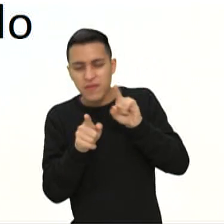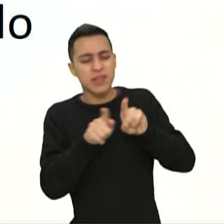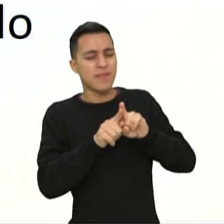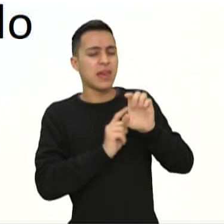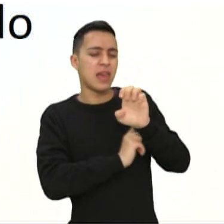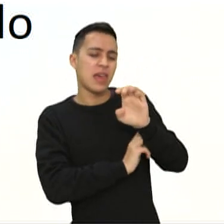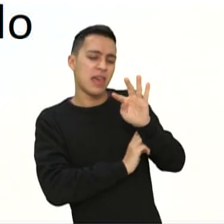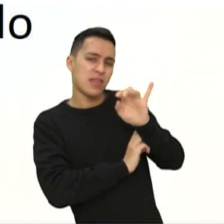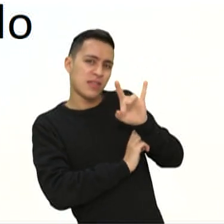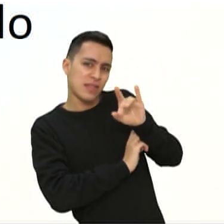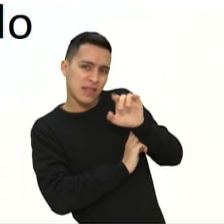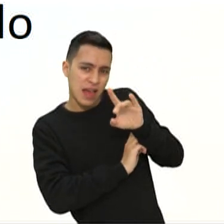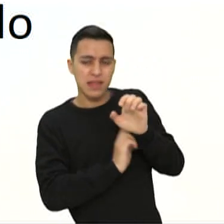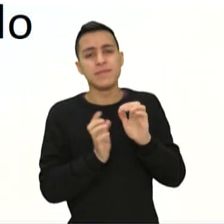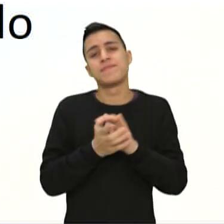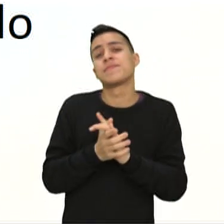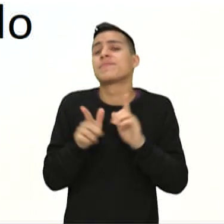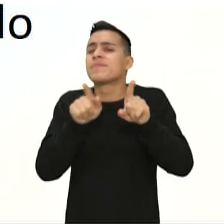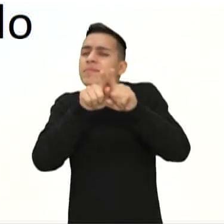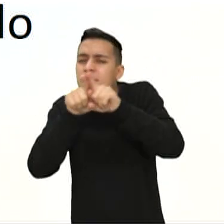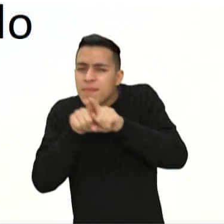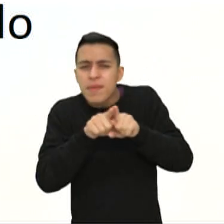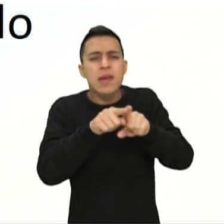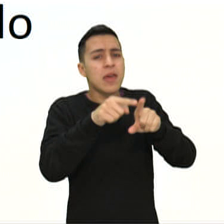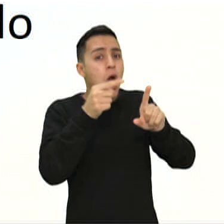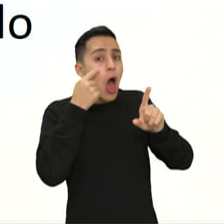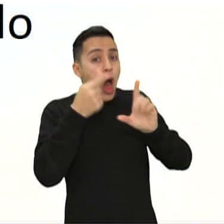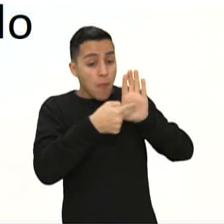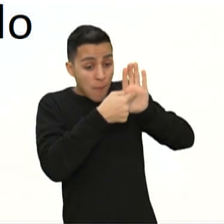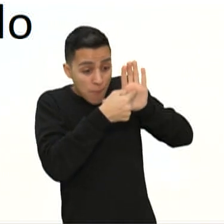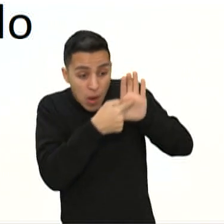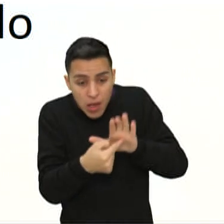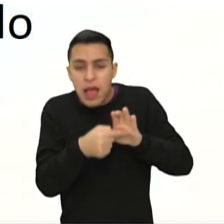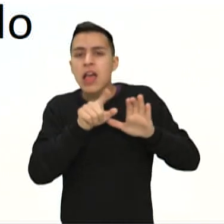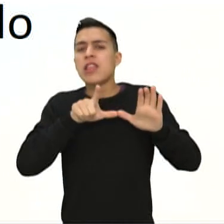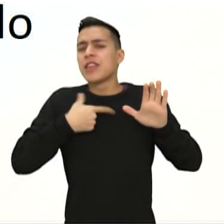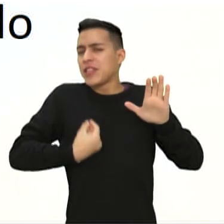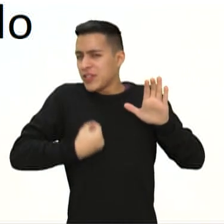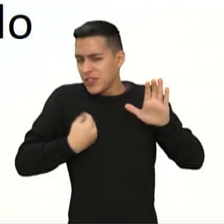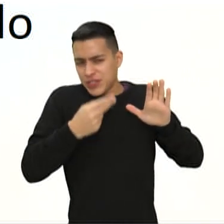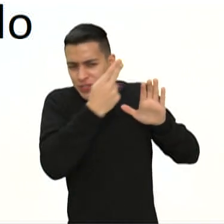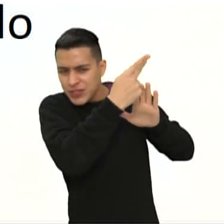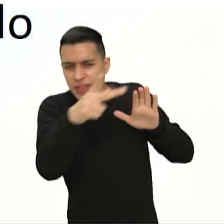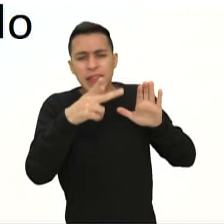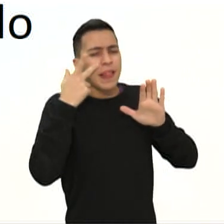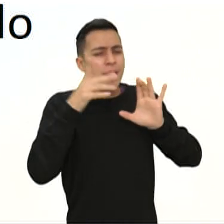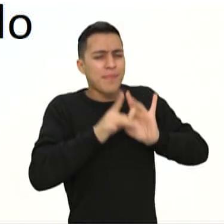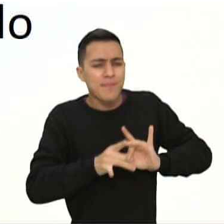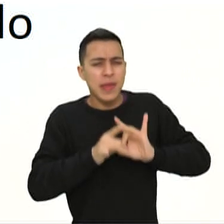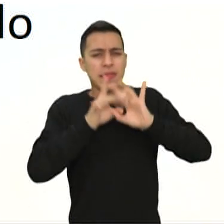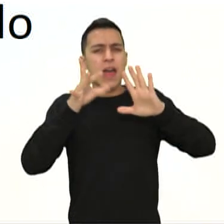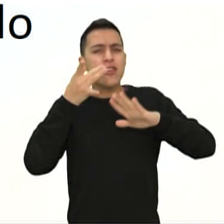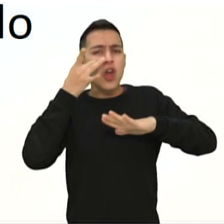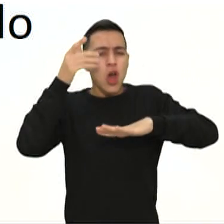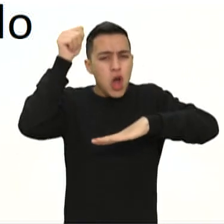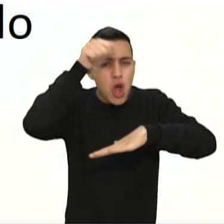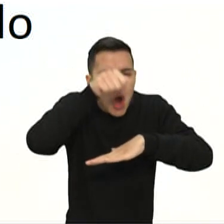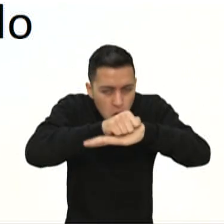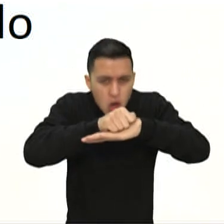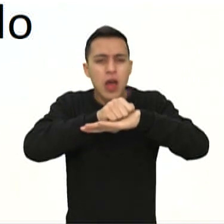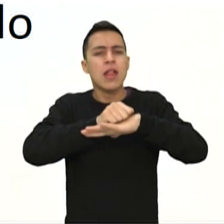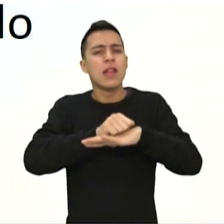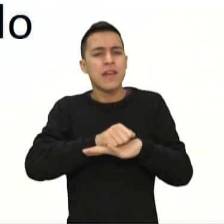Terceiro ponto, demonstrar a existência da liberdade concreta, tá? Liberdade